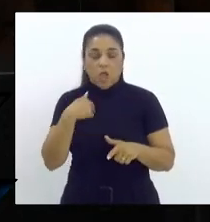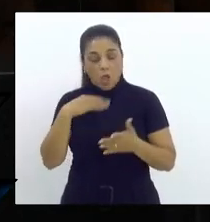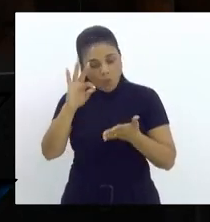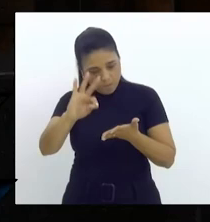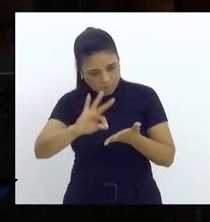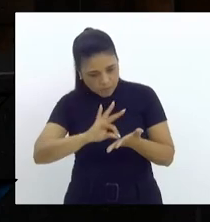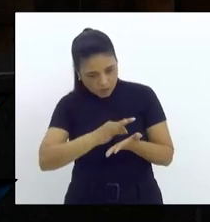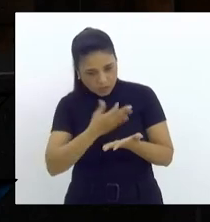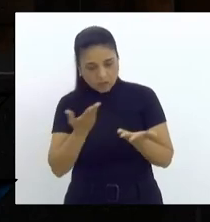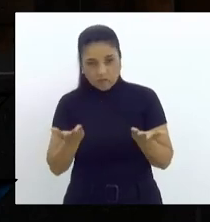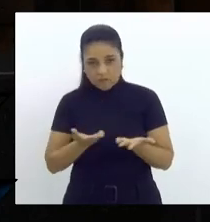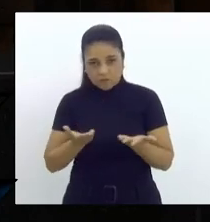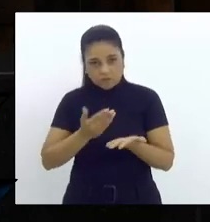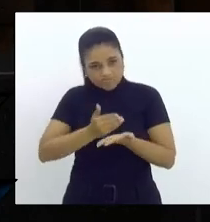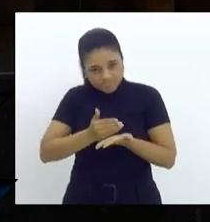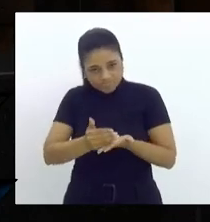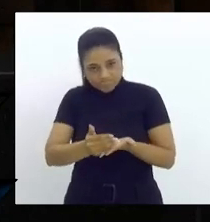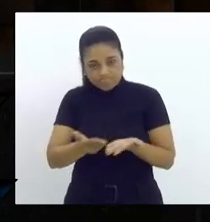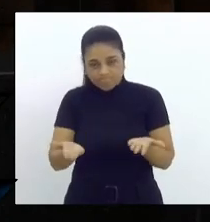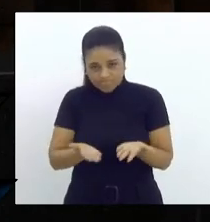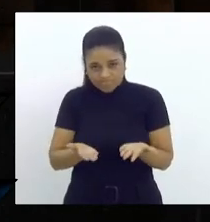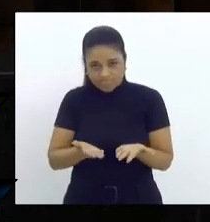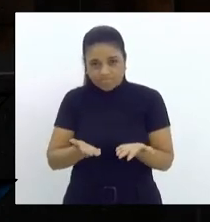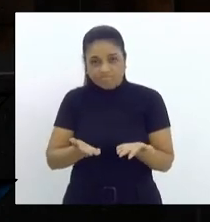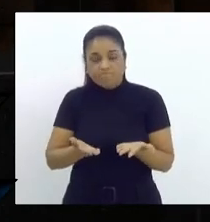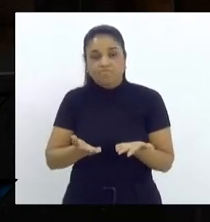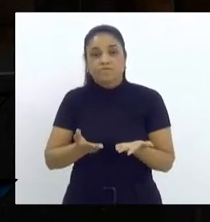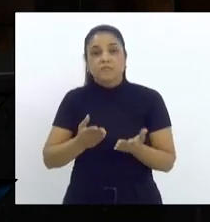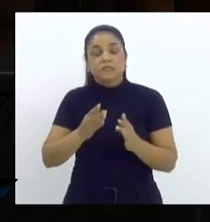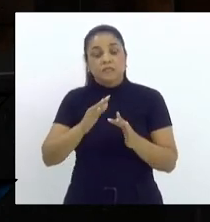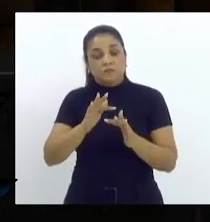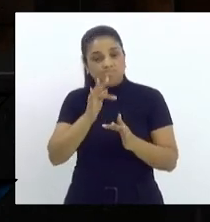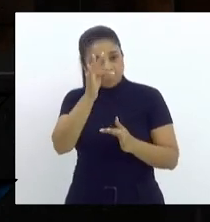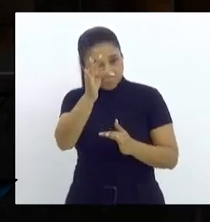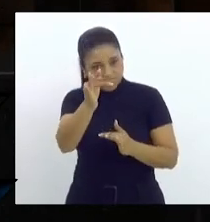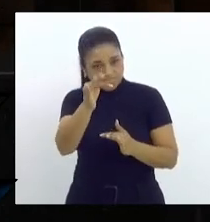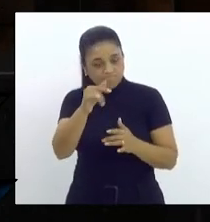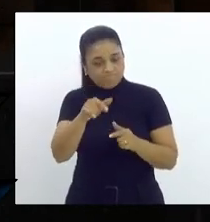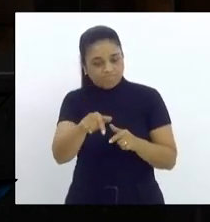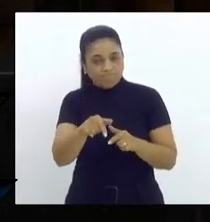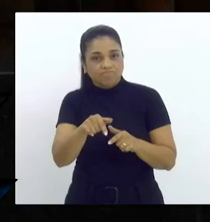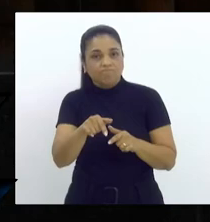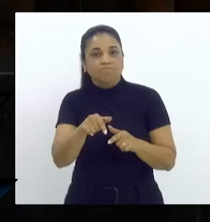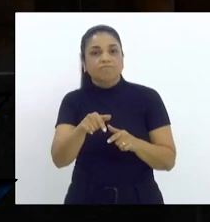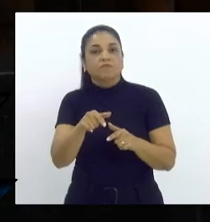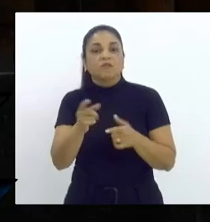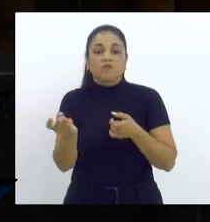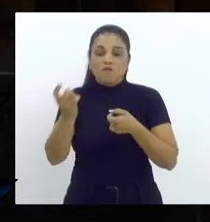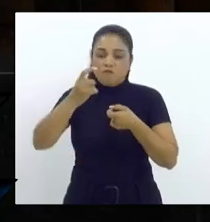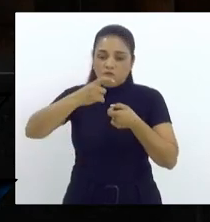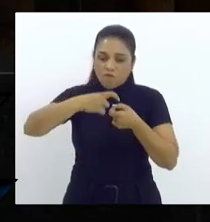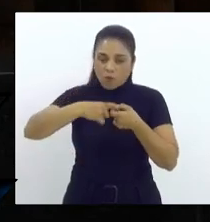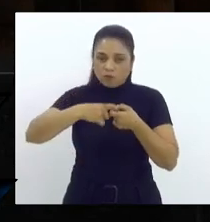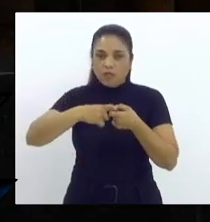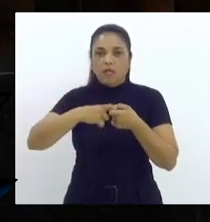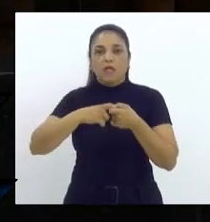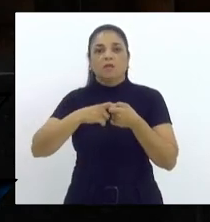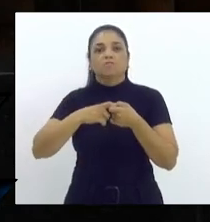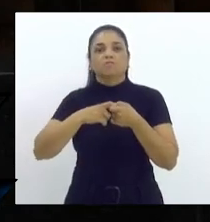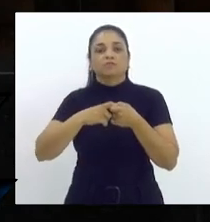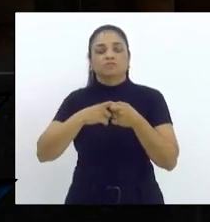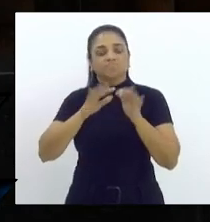no expediente inicial e mais tarde voltarei para o expediente final